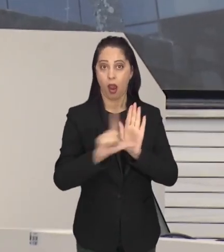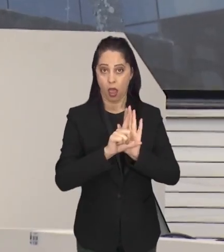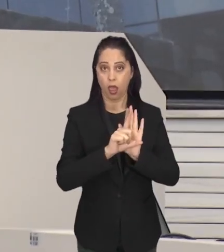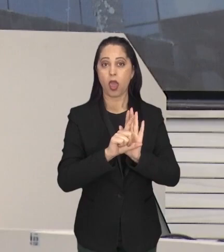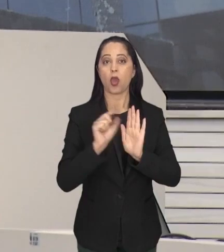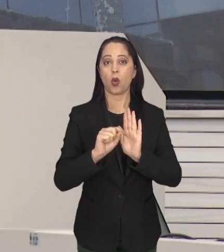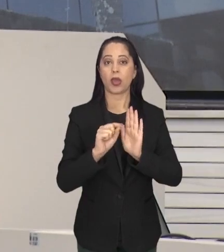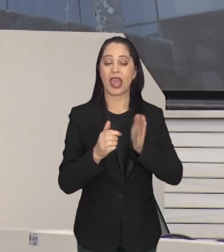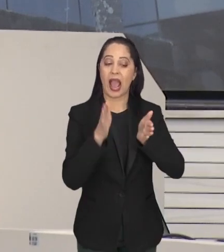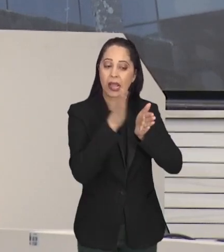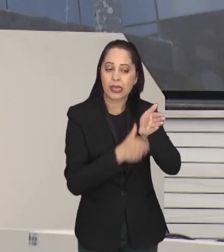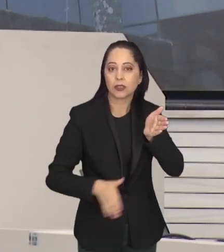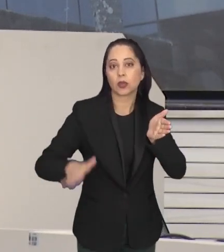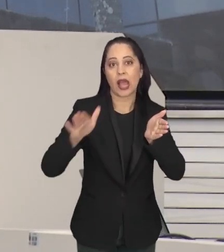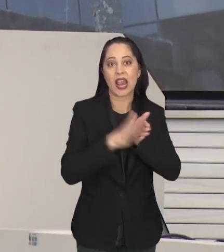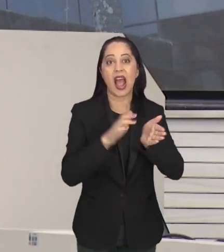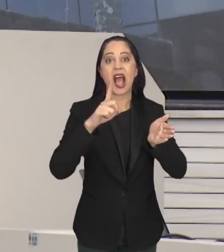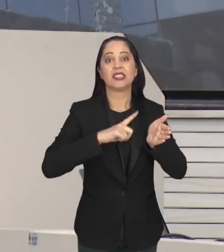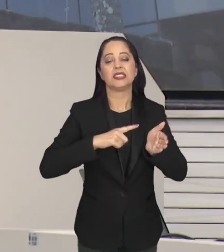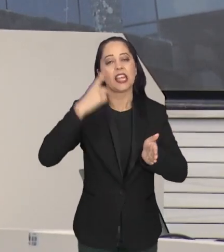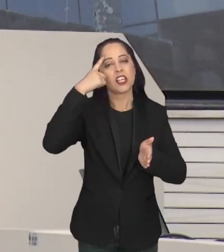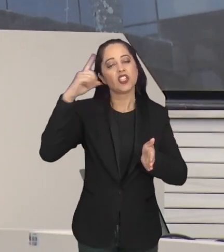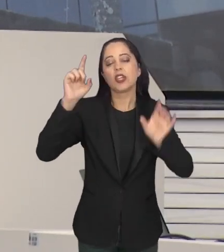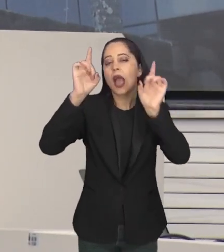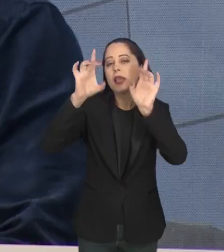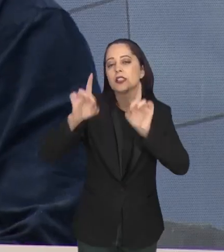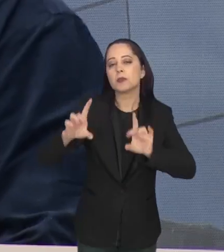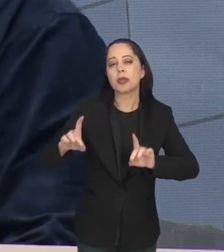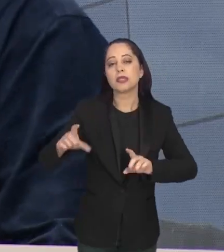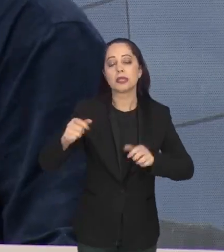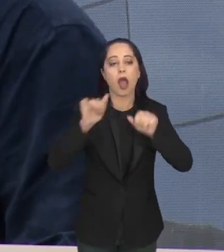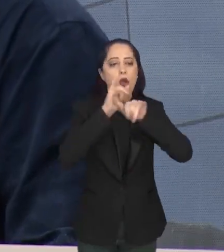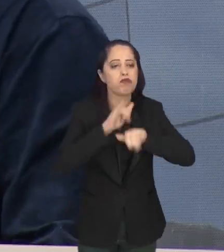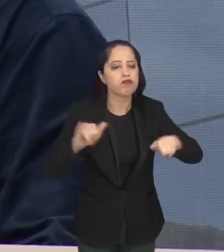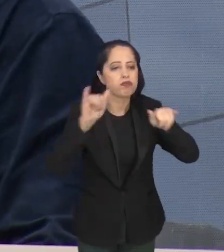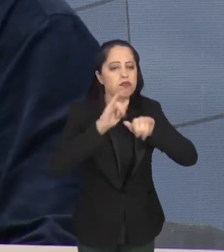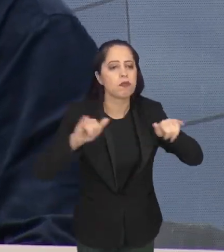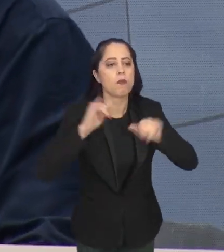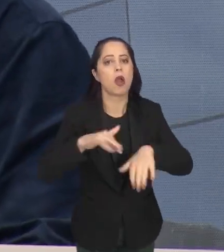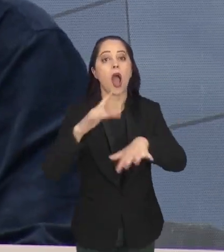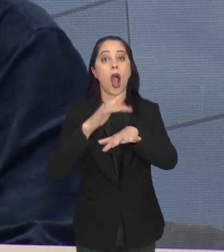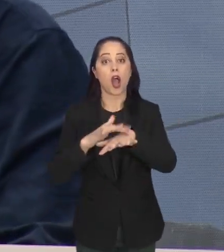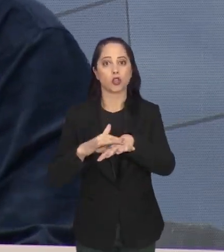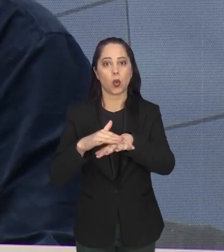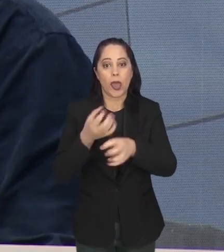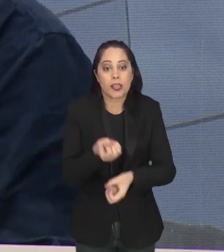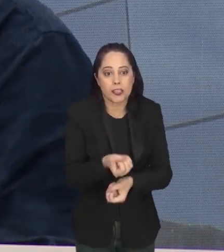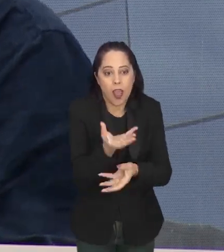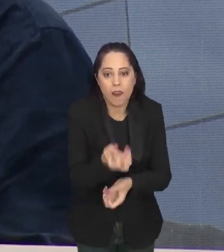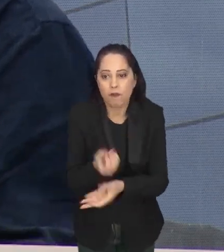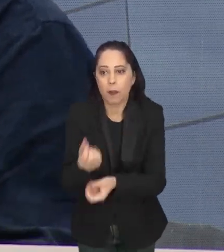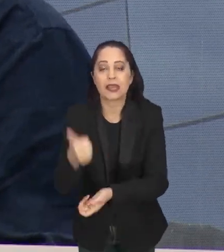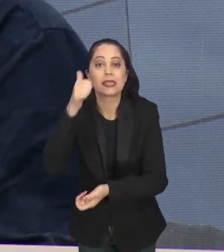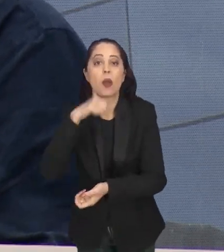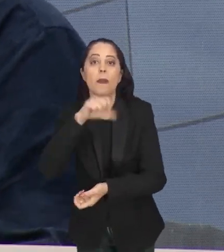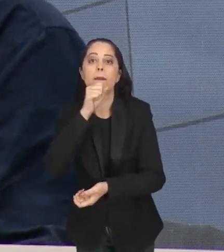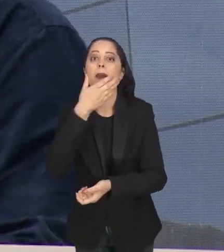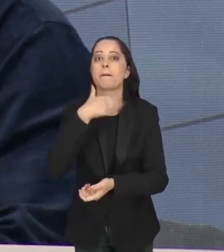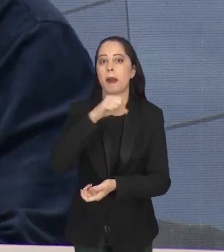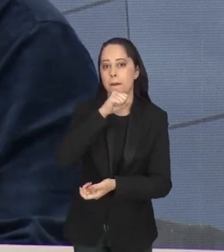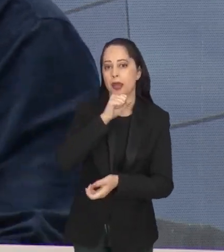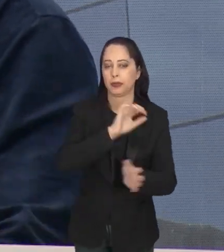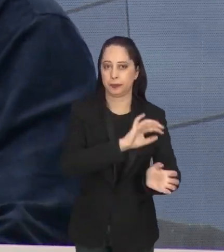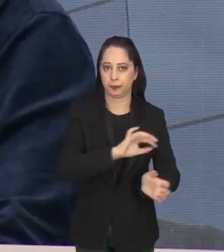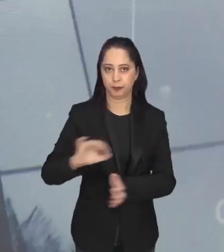lei que inclui no calendário da cidade um dia de conscientização sobre o problema para oferecer informações aos pais